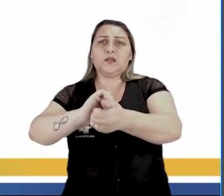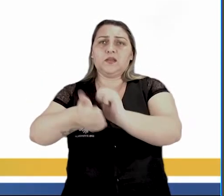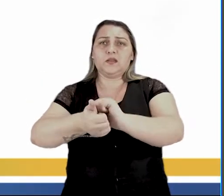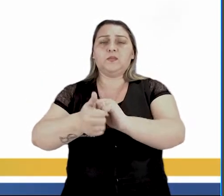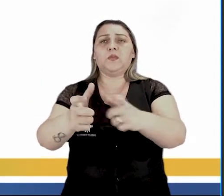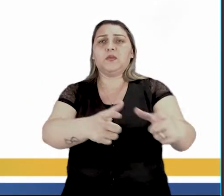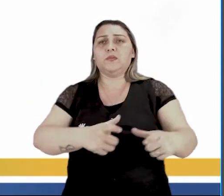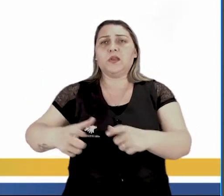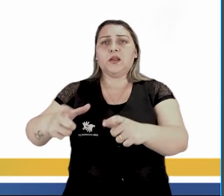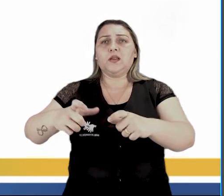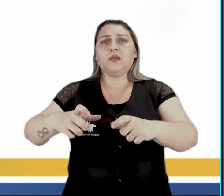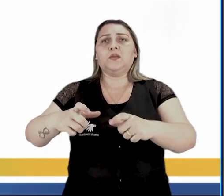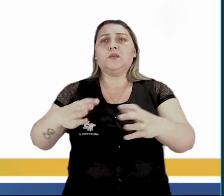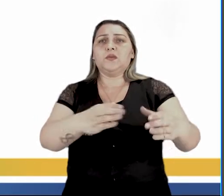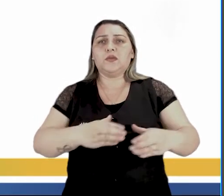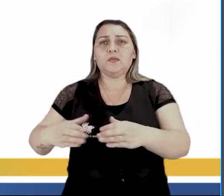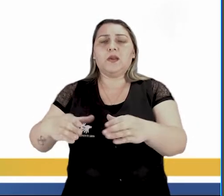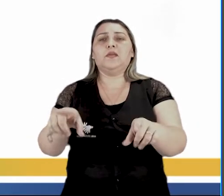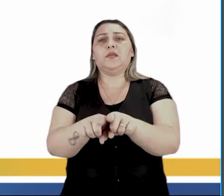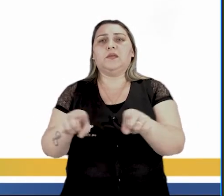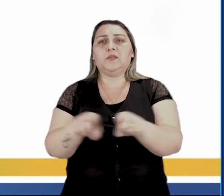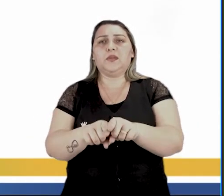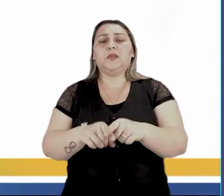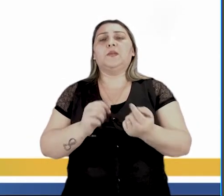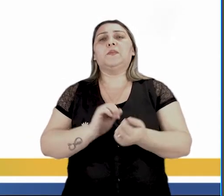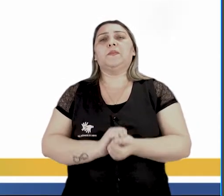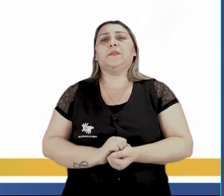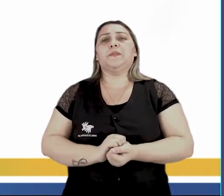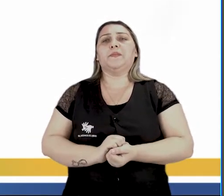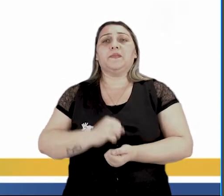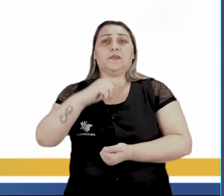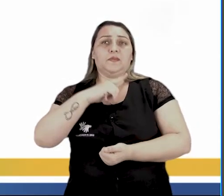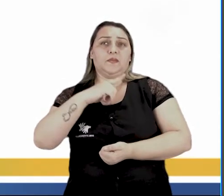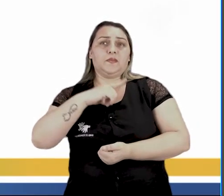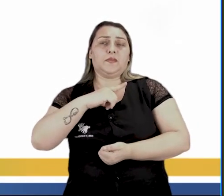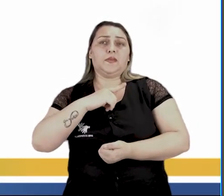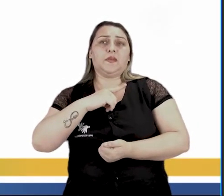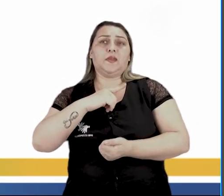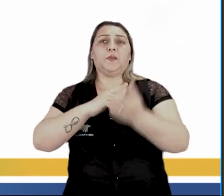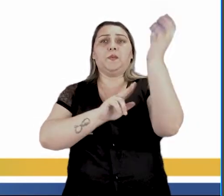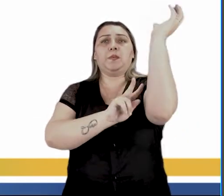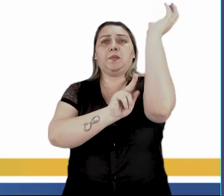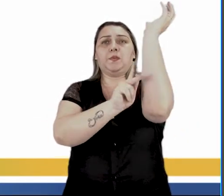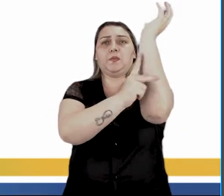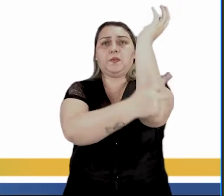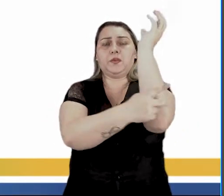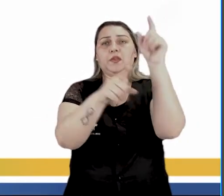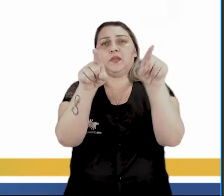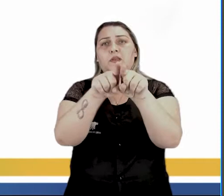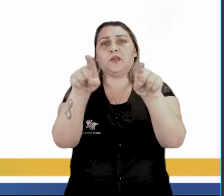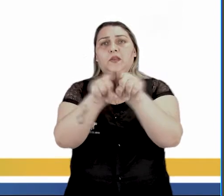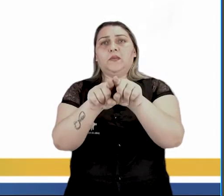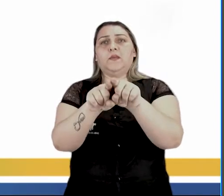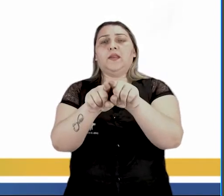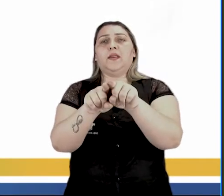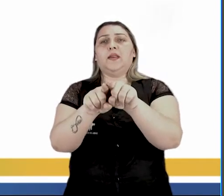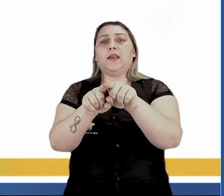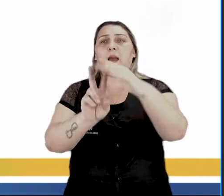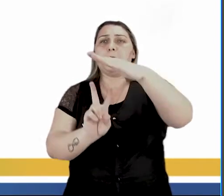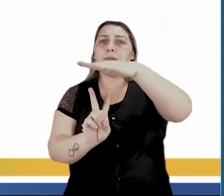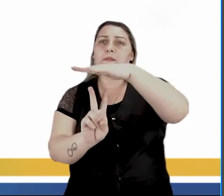e os parquinhos que são espalhados também em vários locais. Temos o Horto Florestal e também a Praça do Mercado